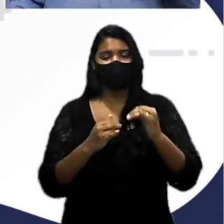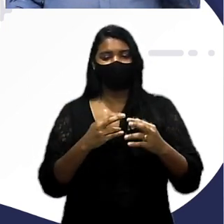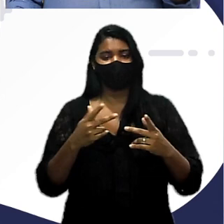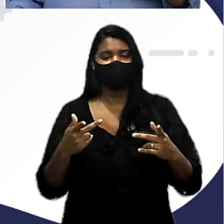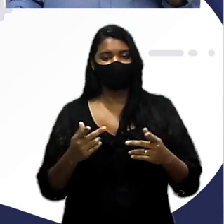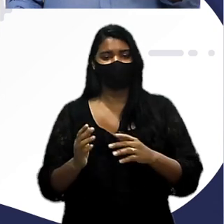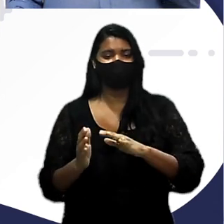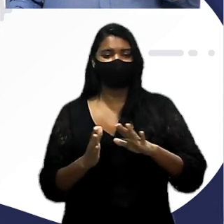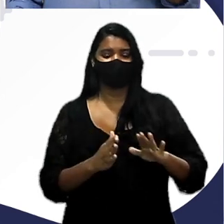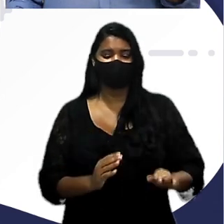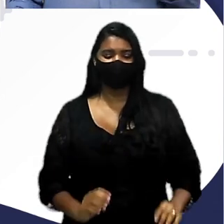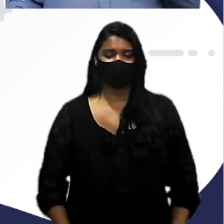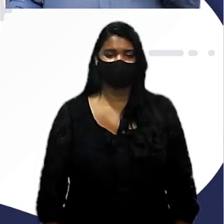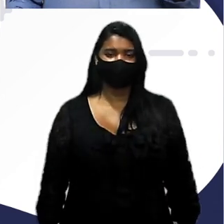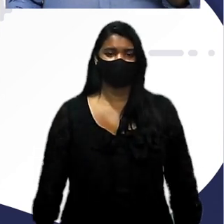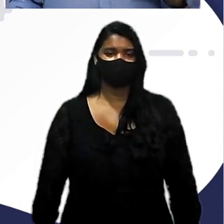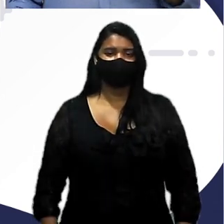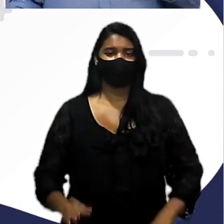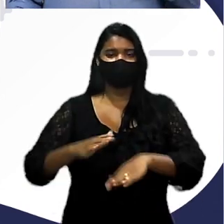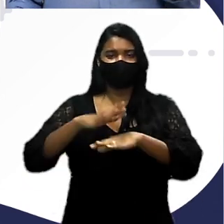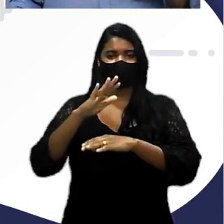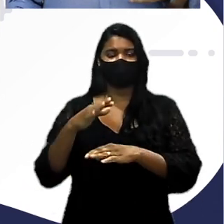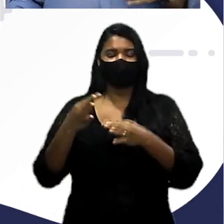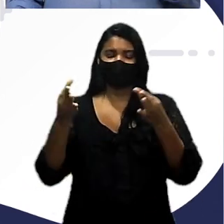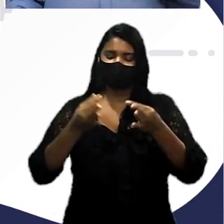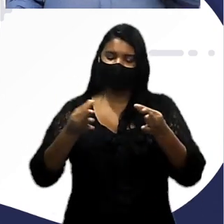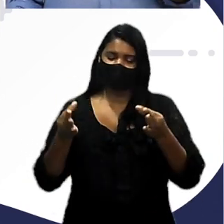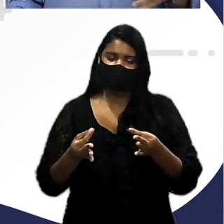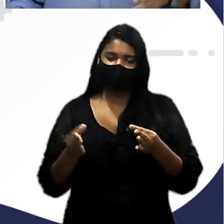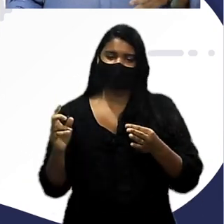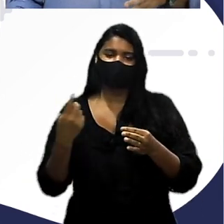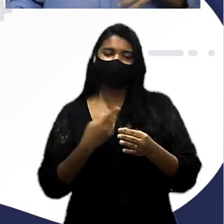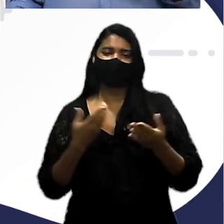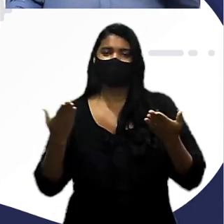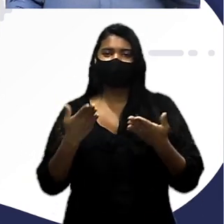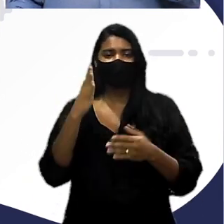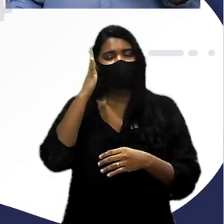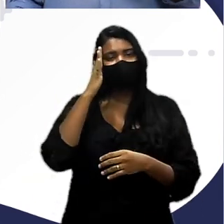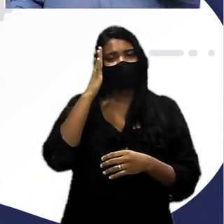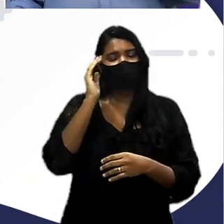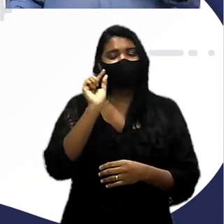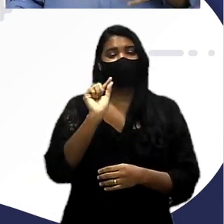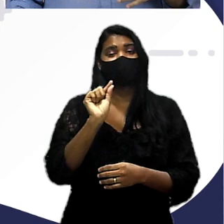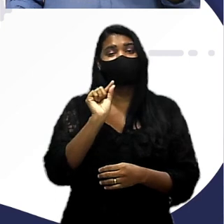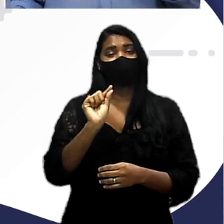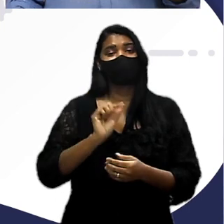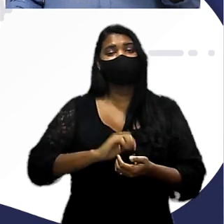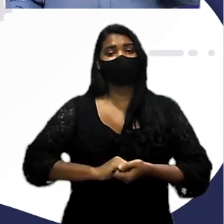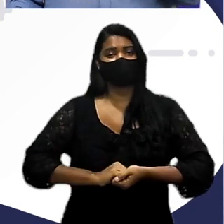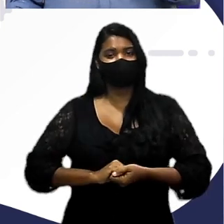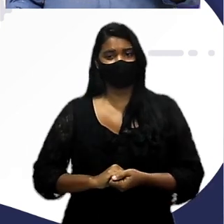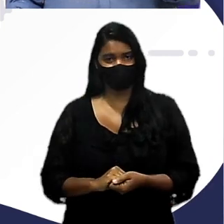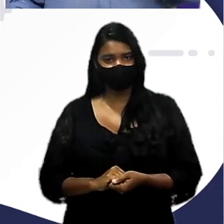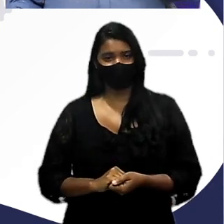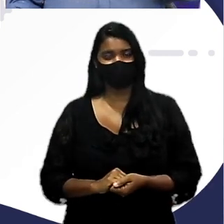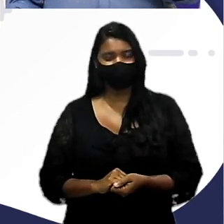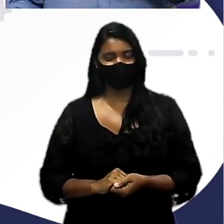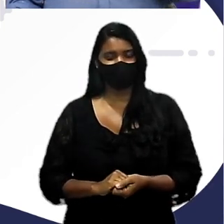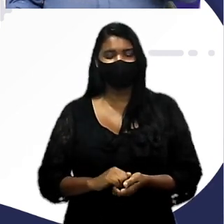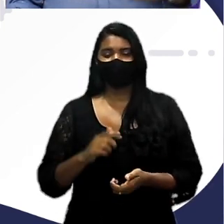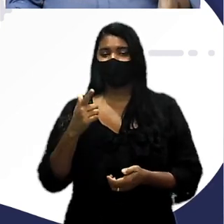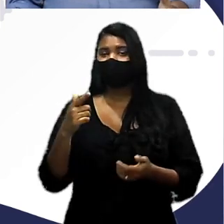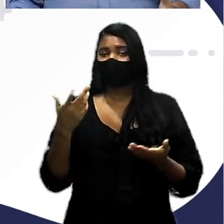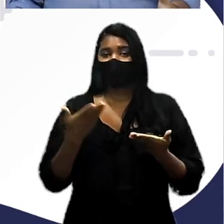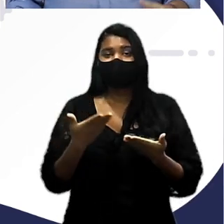Então, com a mais absoluta certeza, o que a gente identifica é que, sim, essas carreiras não serão